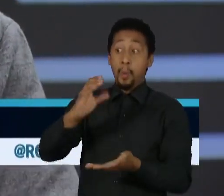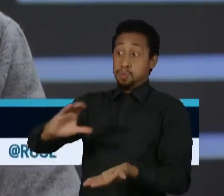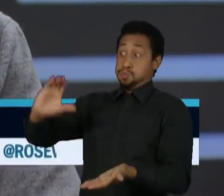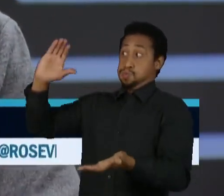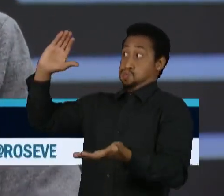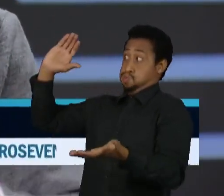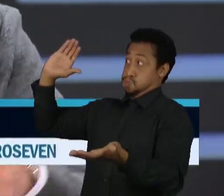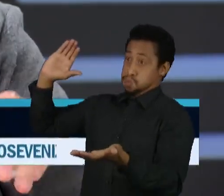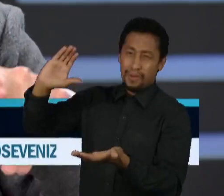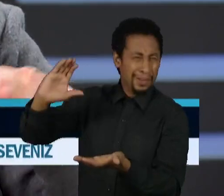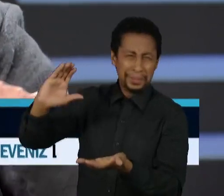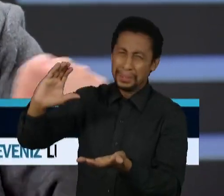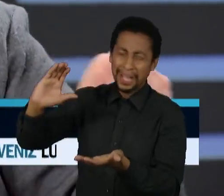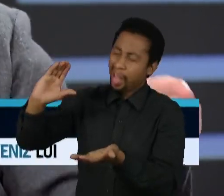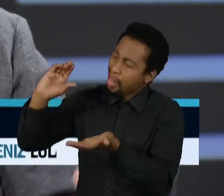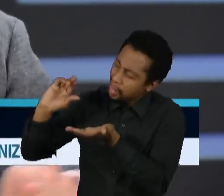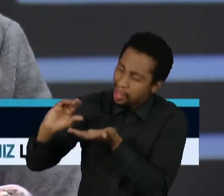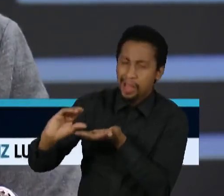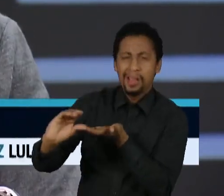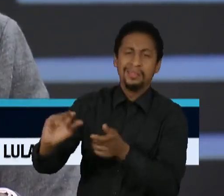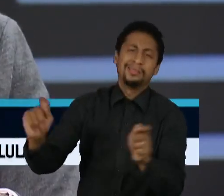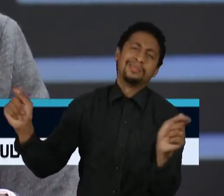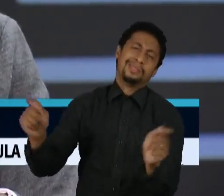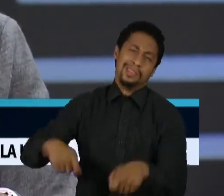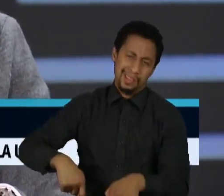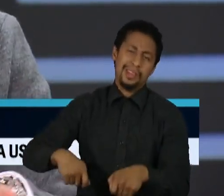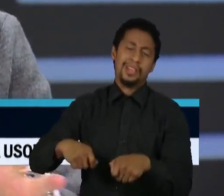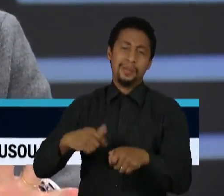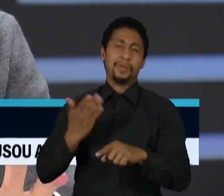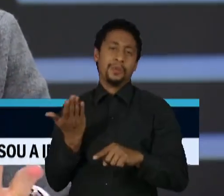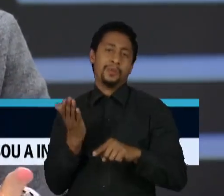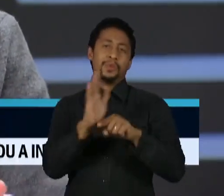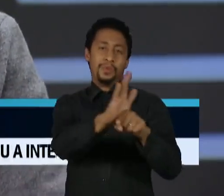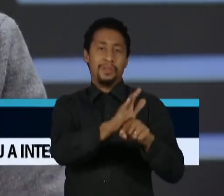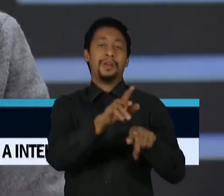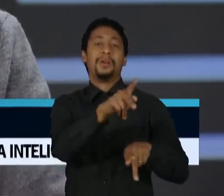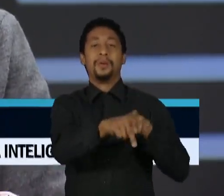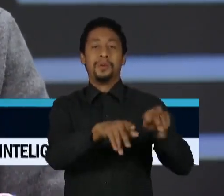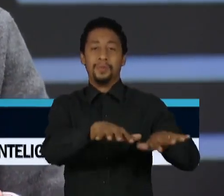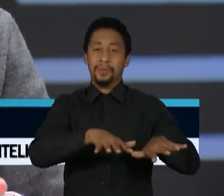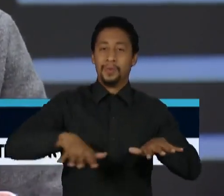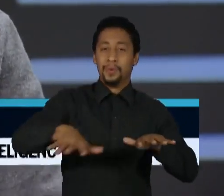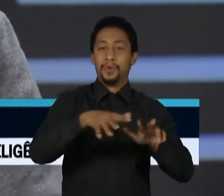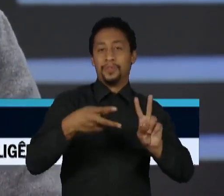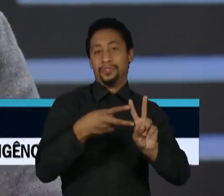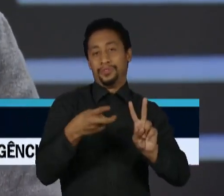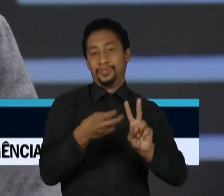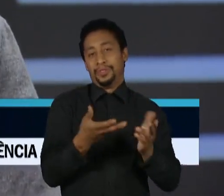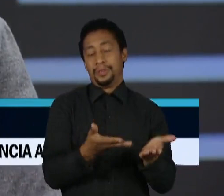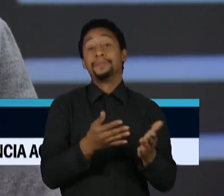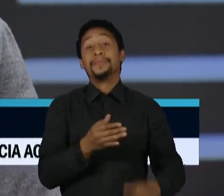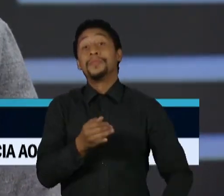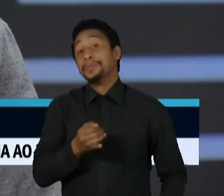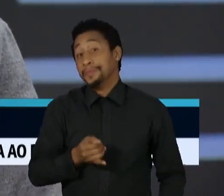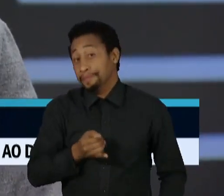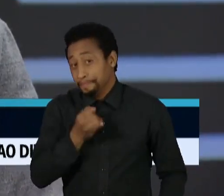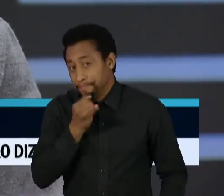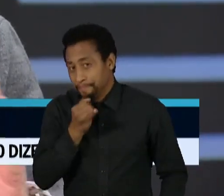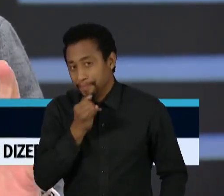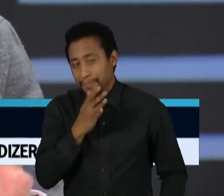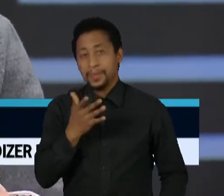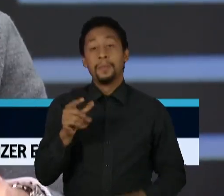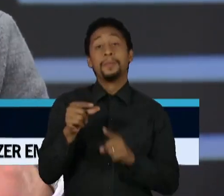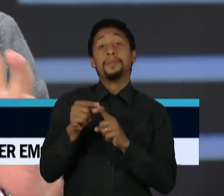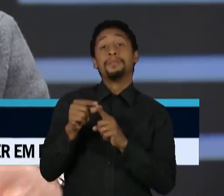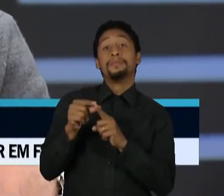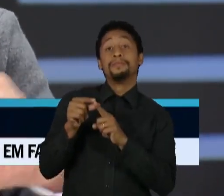que precisa ser feito para levar nessas regiões dos povos originários o que um pouco diferente por exemplo levar aqui para periferia